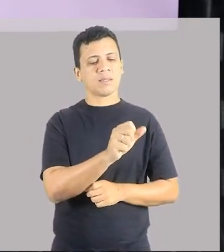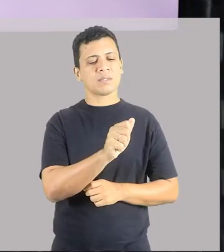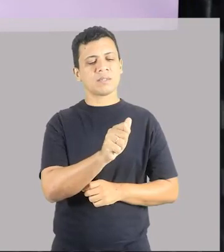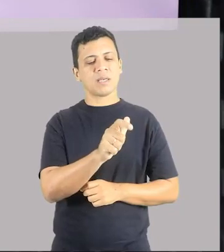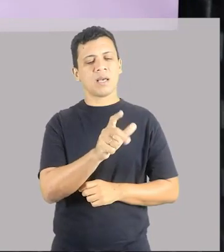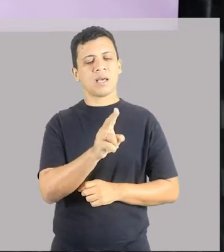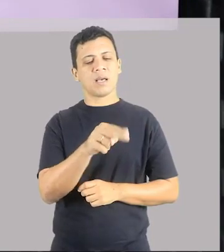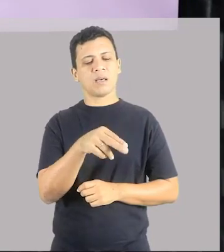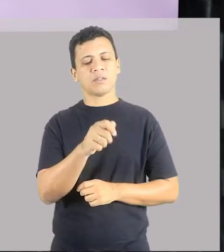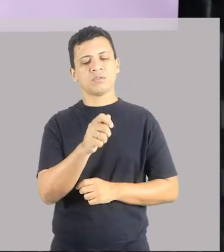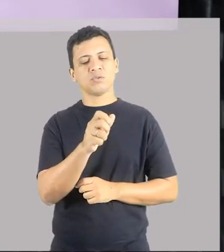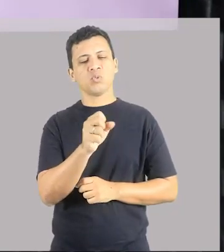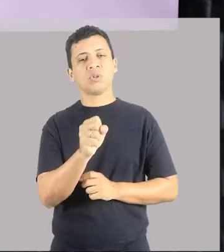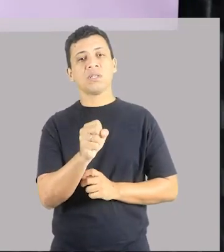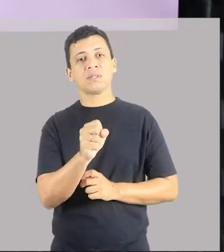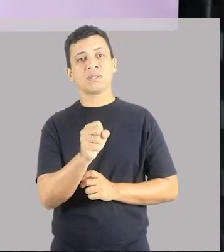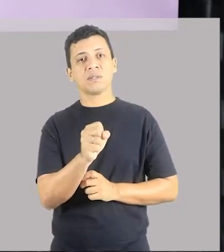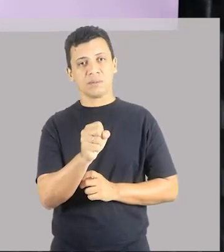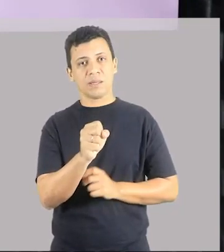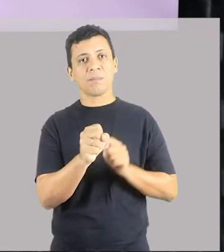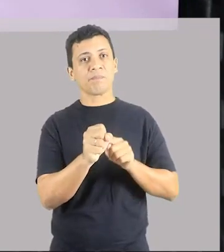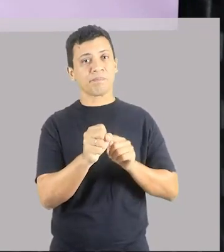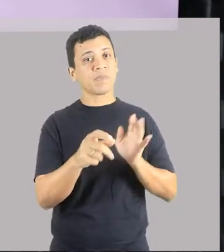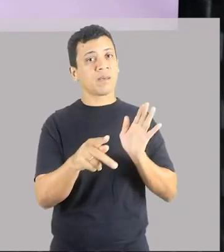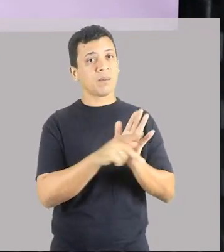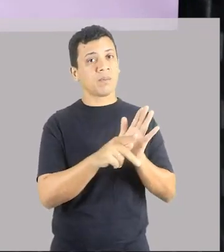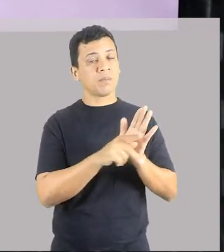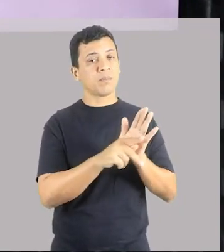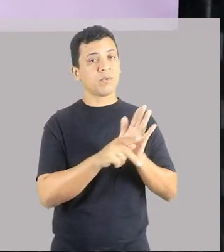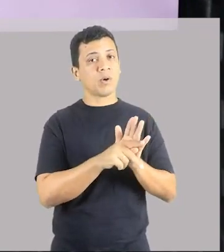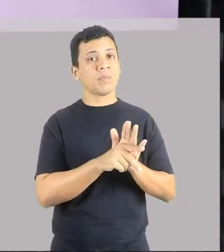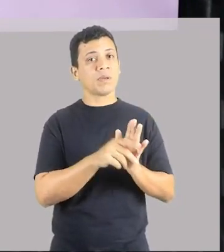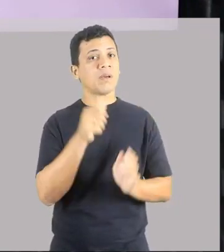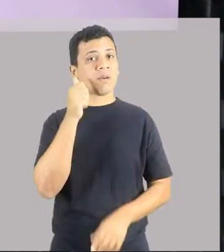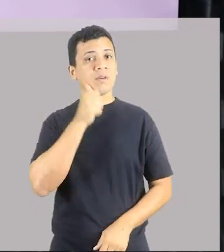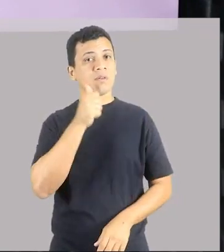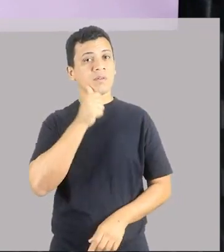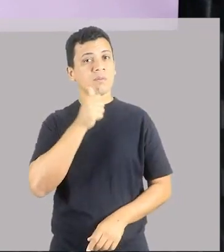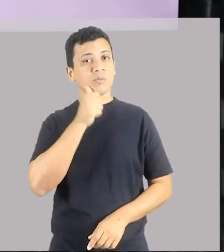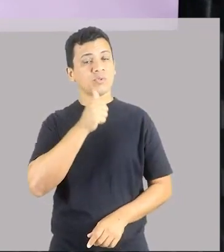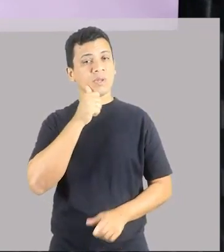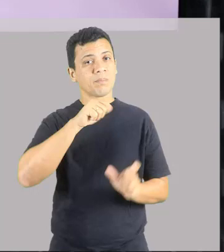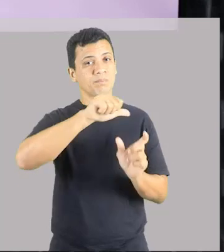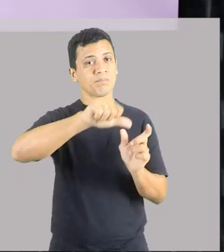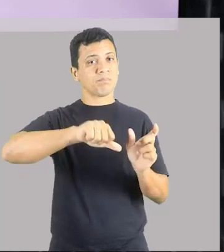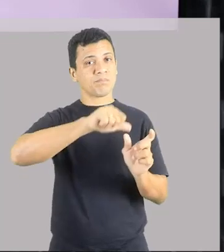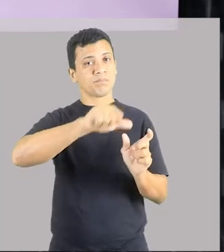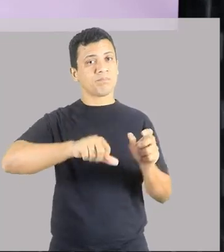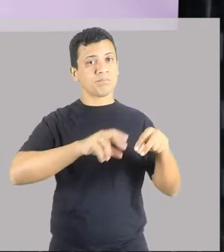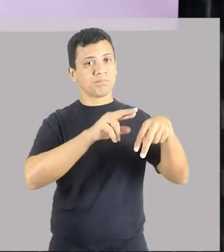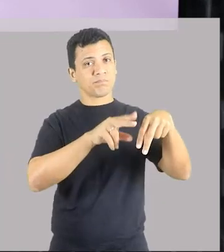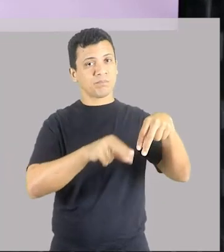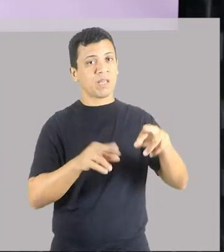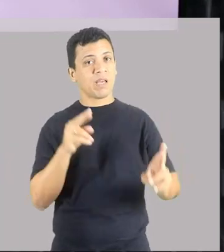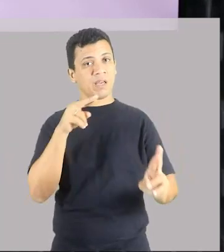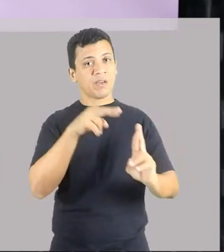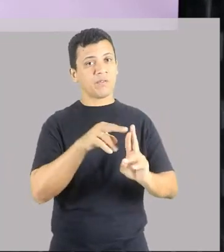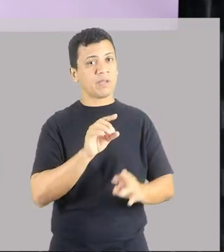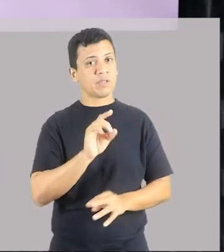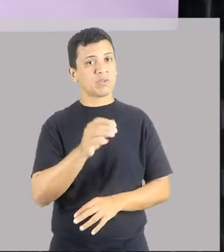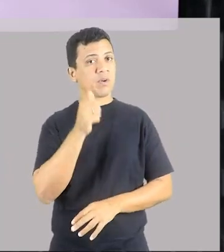alunas esse a nós sabemos que é uma vogal é uma desinência de gênero eu estou me referindo somente ao gênero